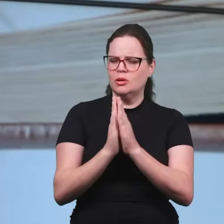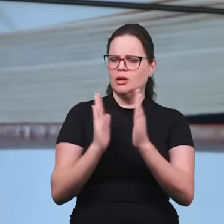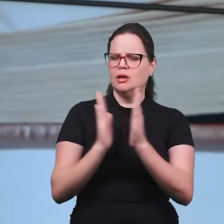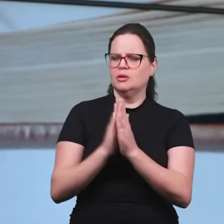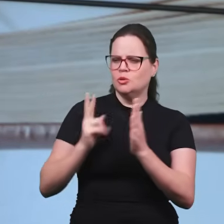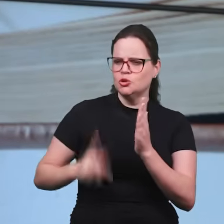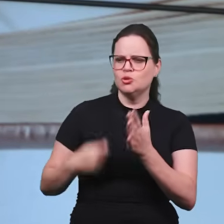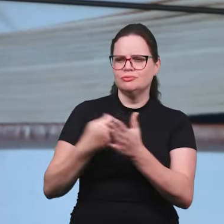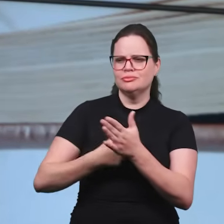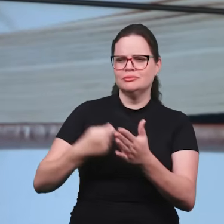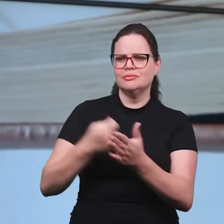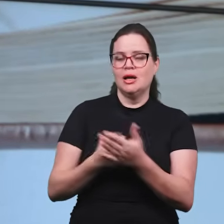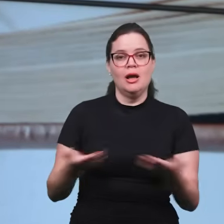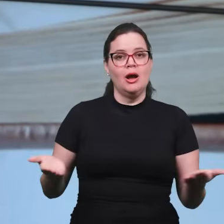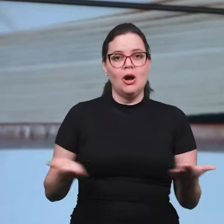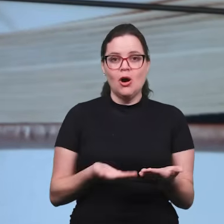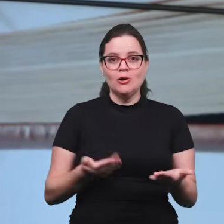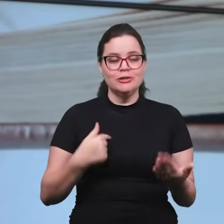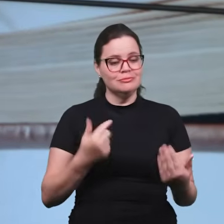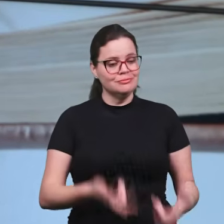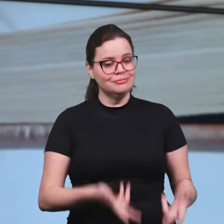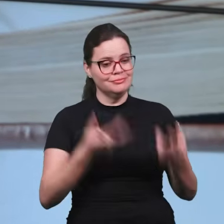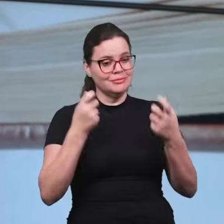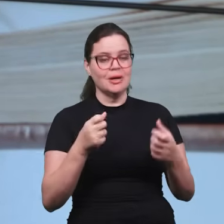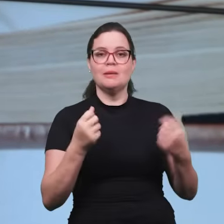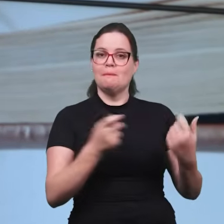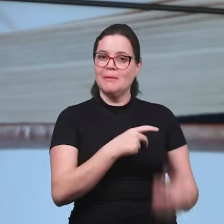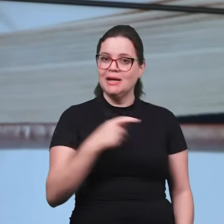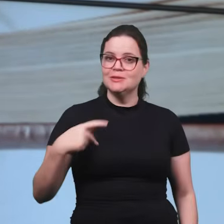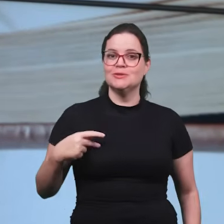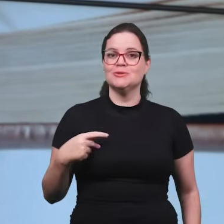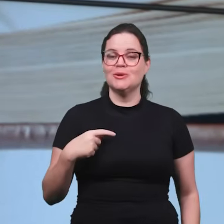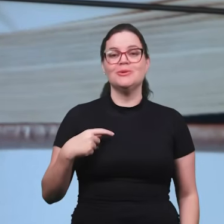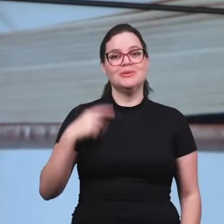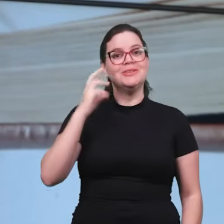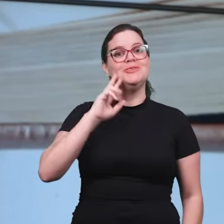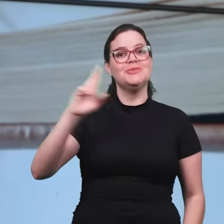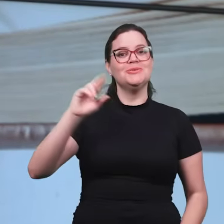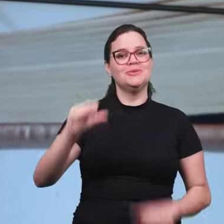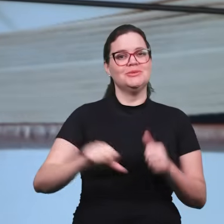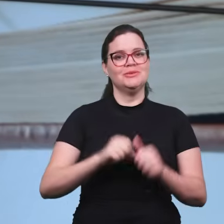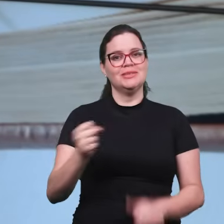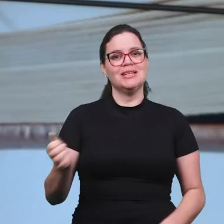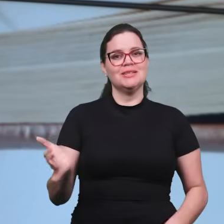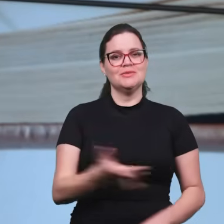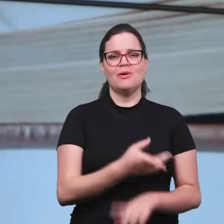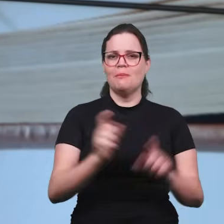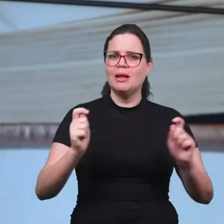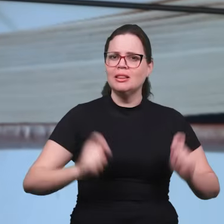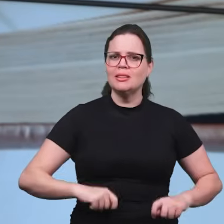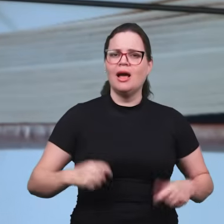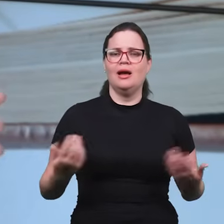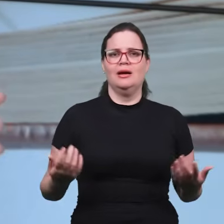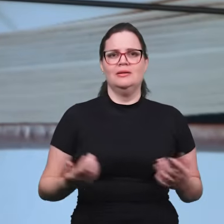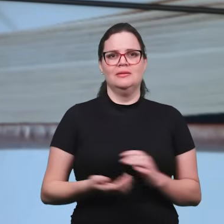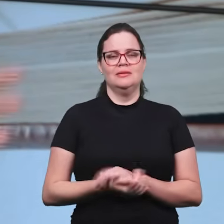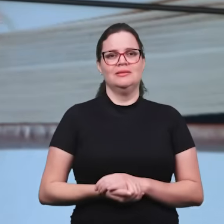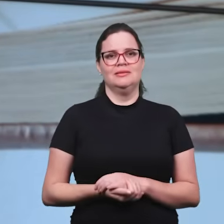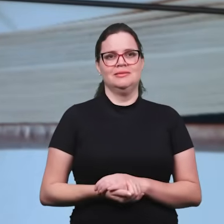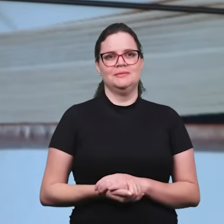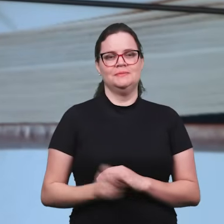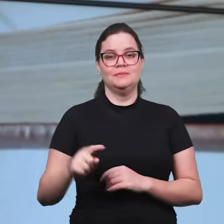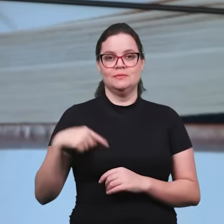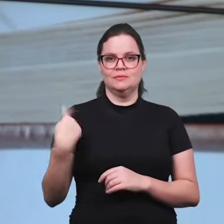Entendeu? Como o Senhor pode transformar situações. completamente. Eu acho que o que